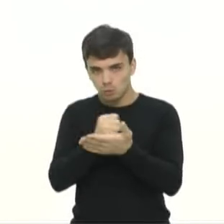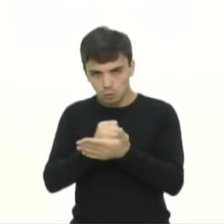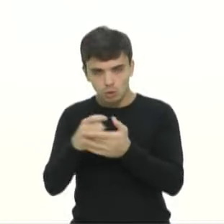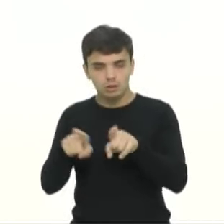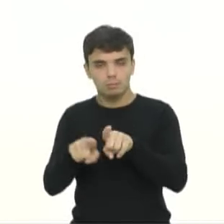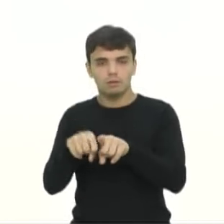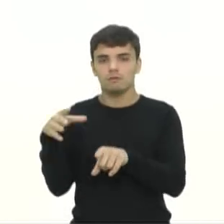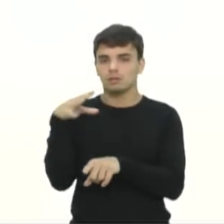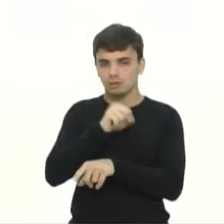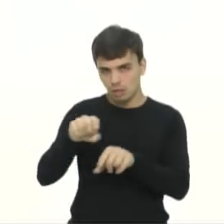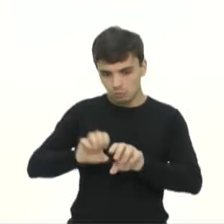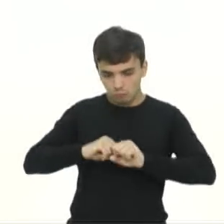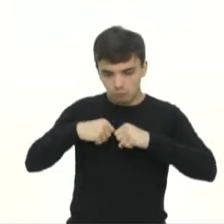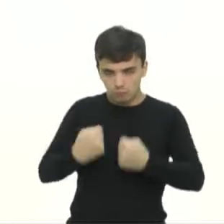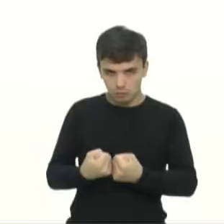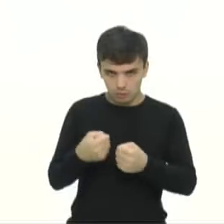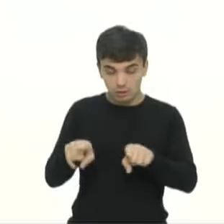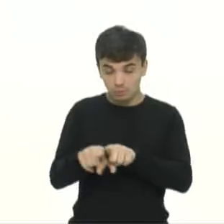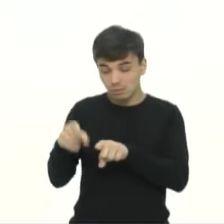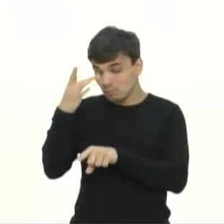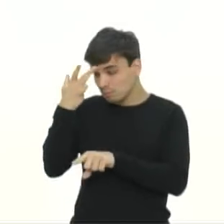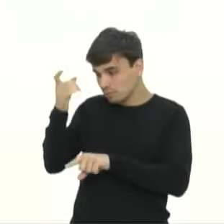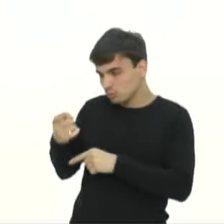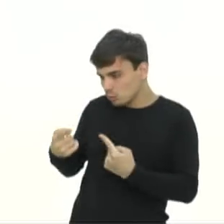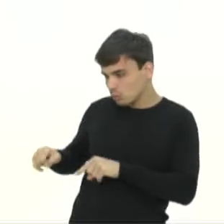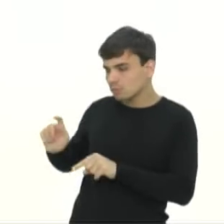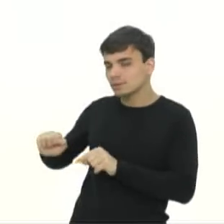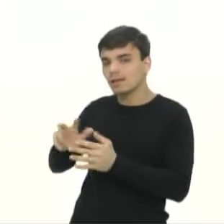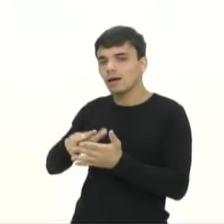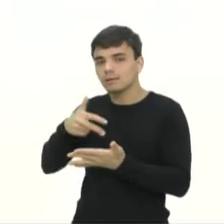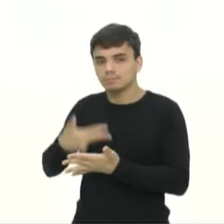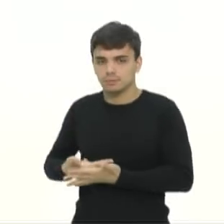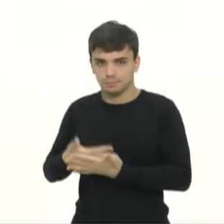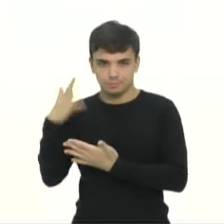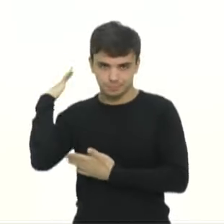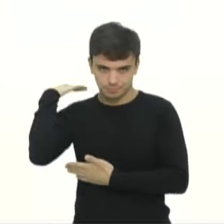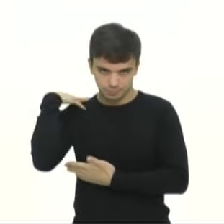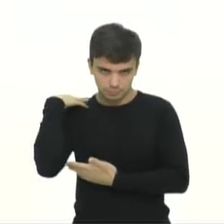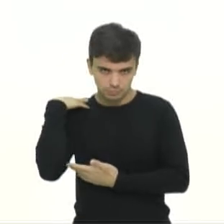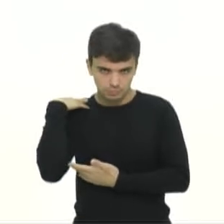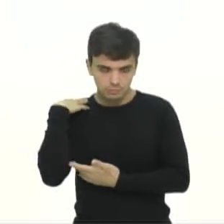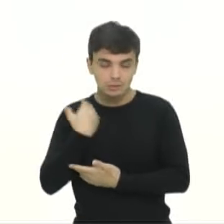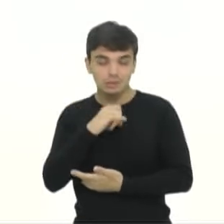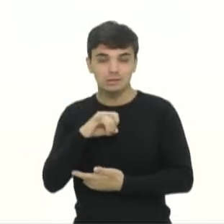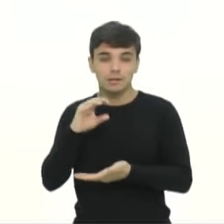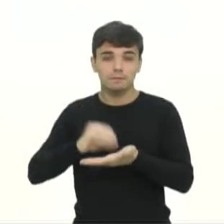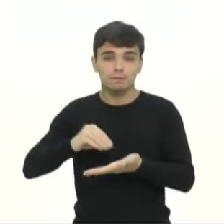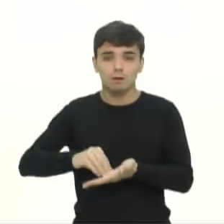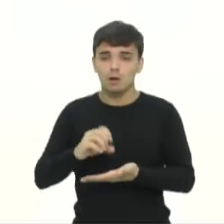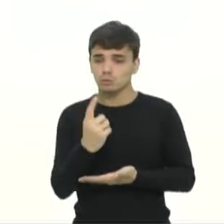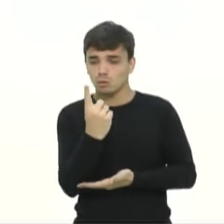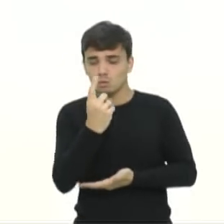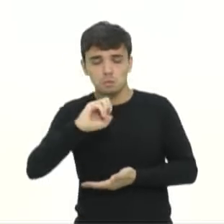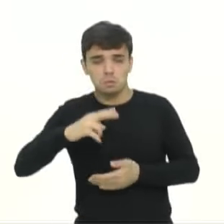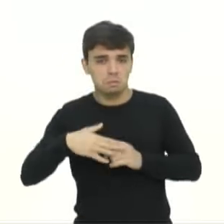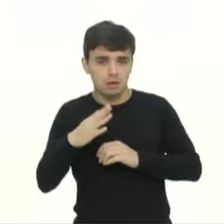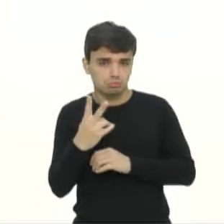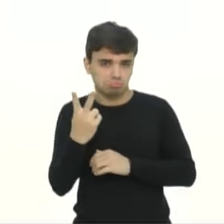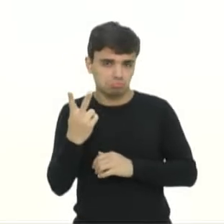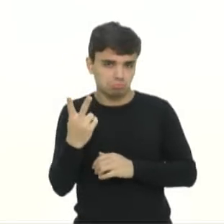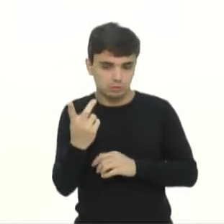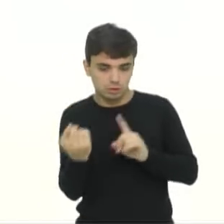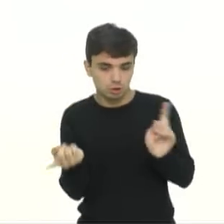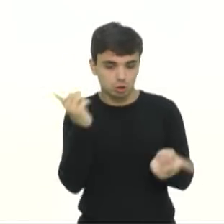e o adversário precisa cair de costas no chão. Faltando um ou mais desses elementos, o golpe vira